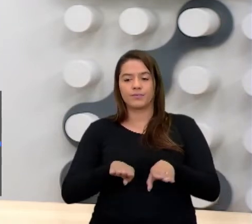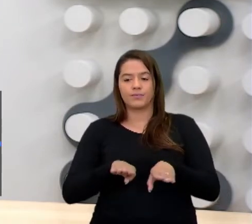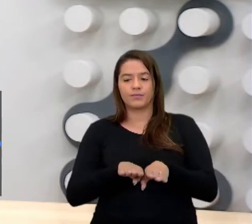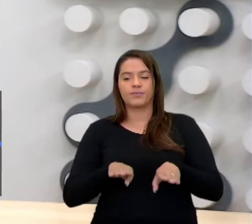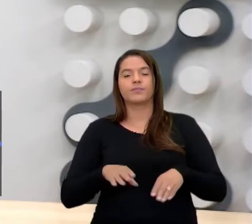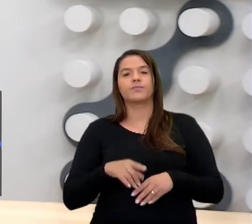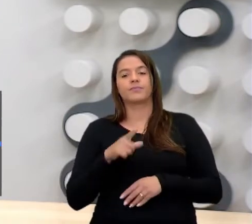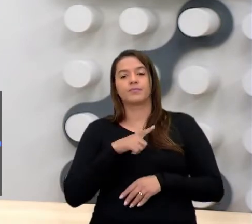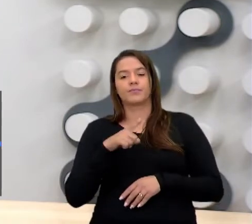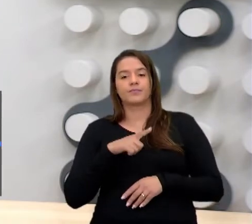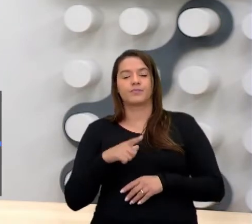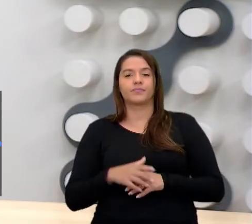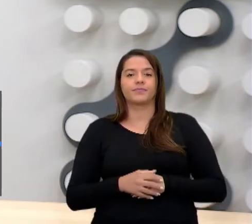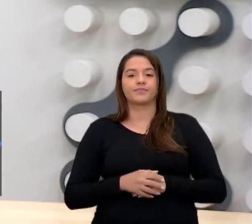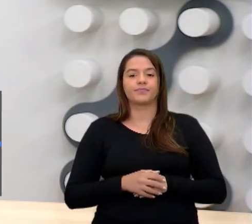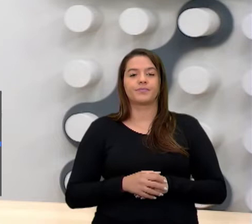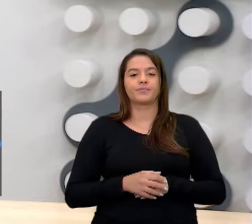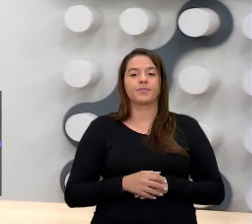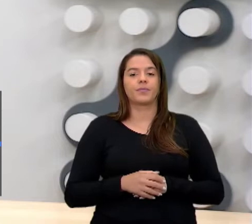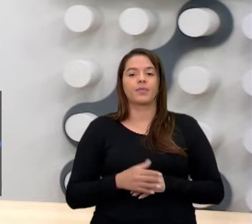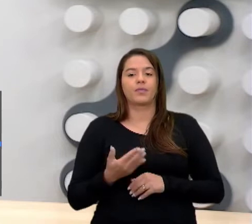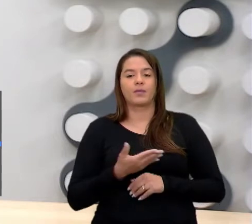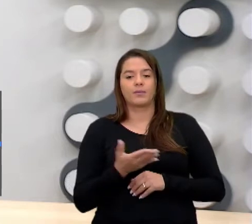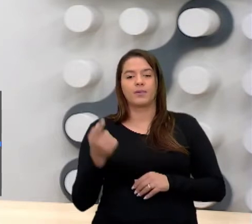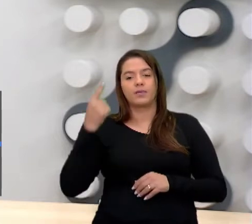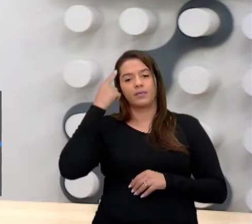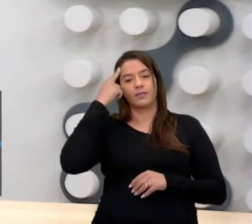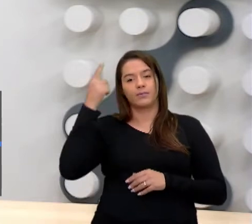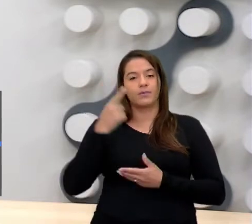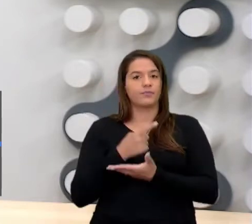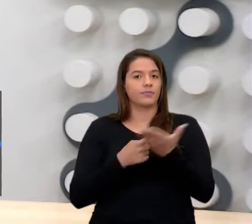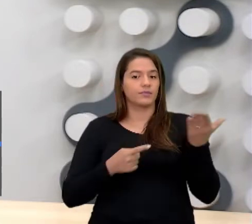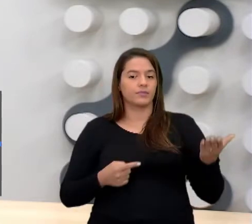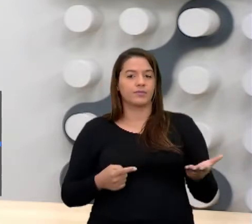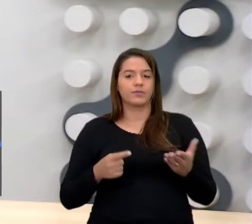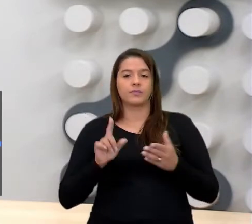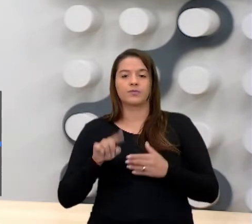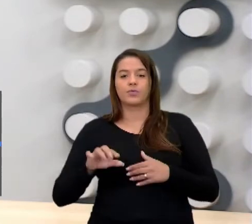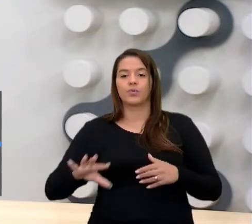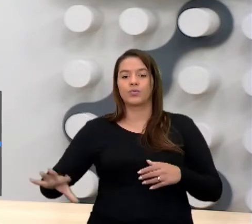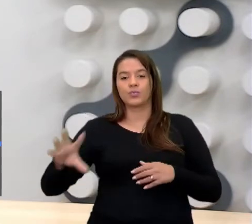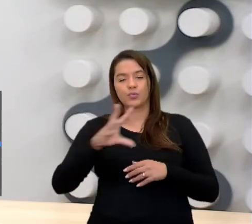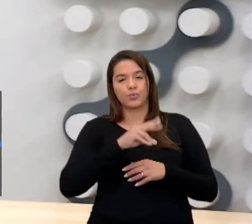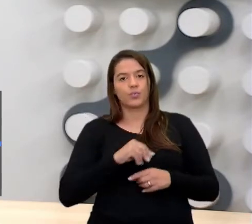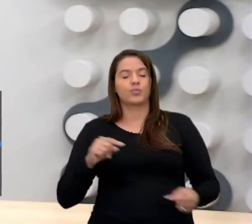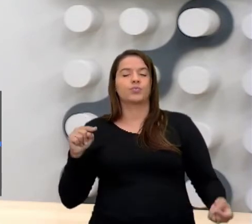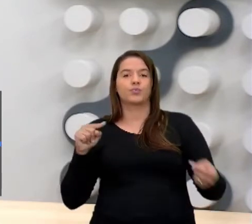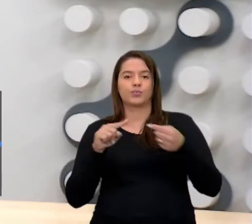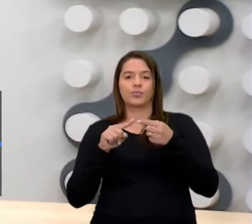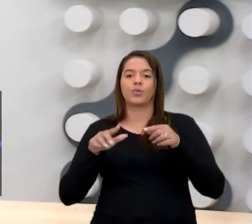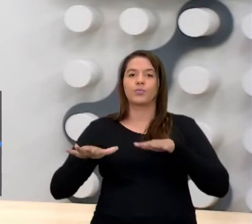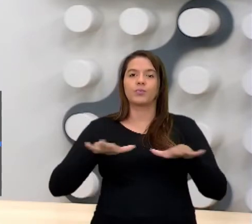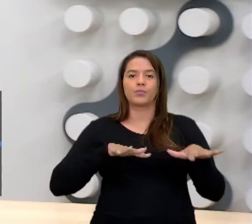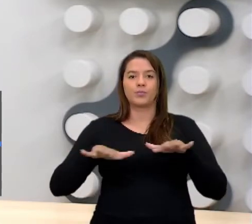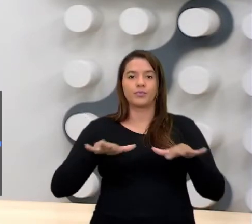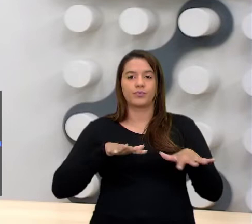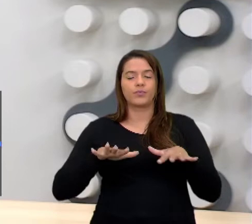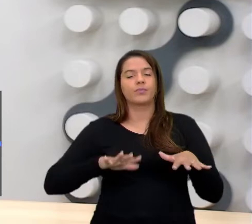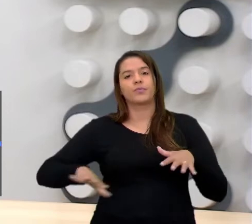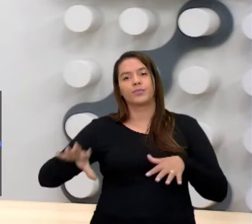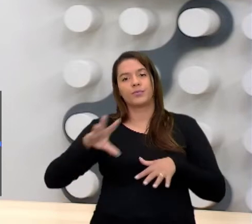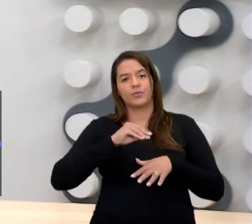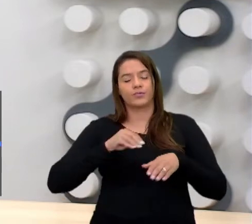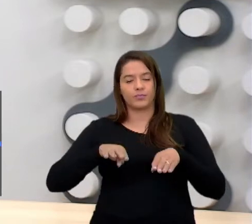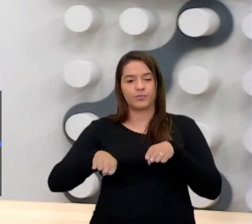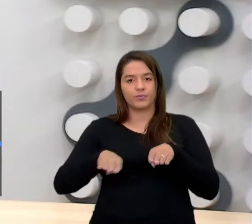Então, para lembrar os alunos sobre essa questão aí. Então, todos fazem parte aí desses movimentos aí das